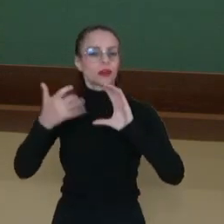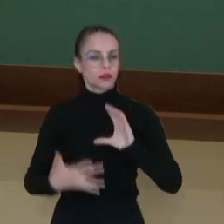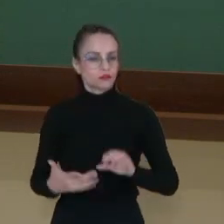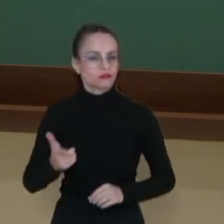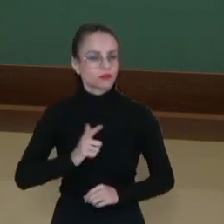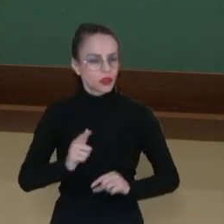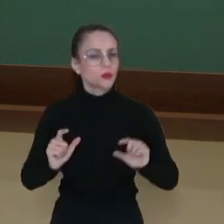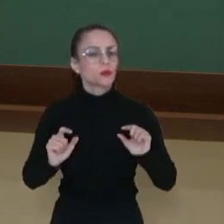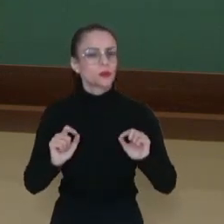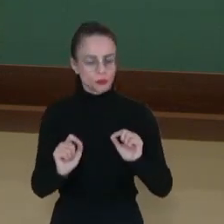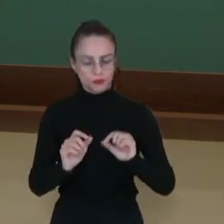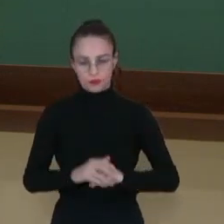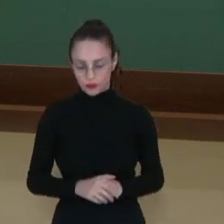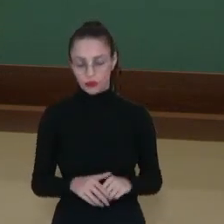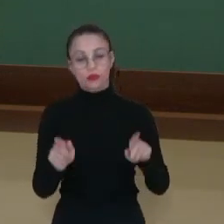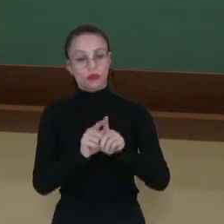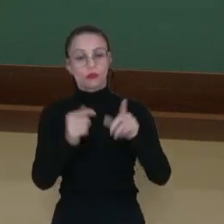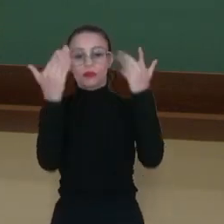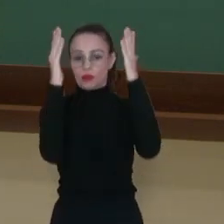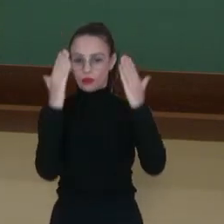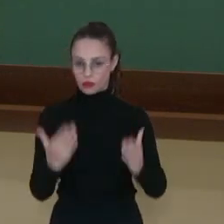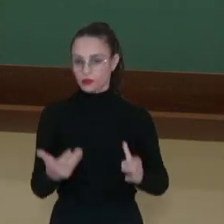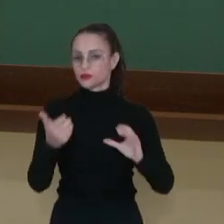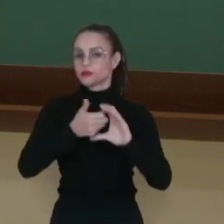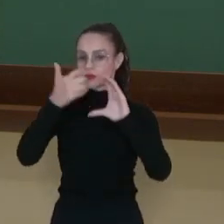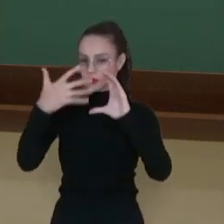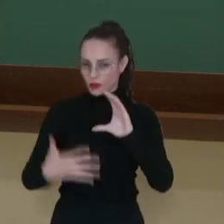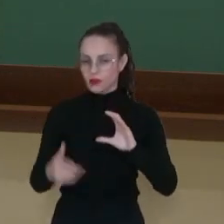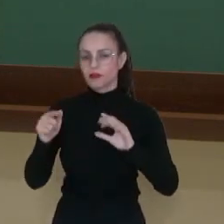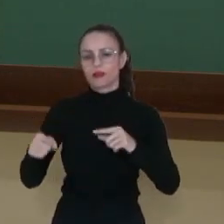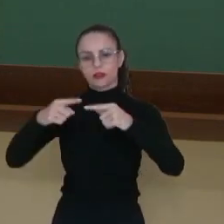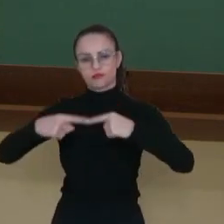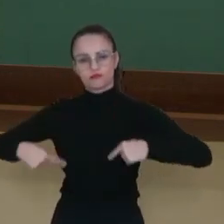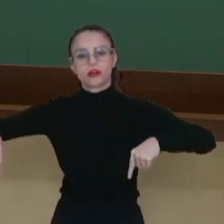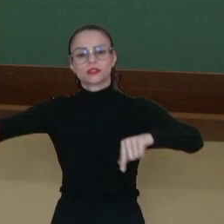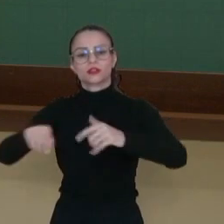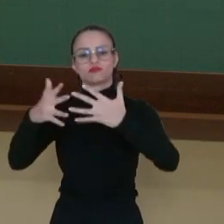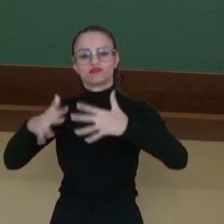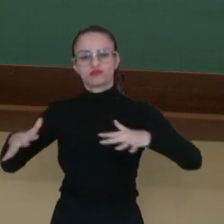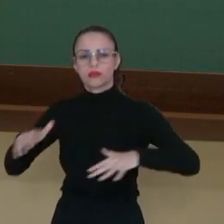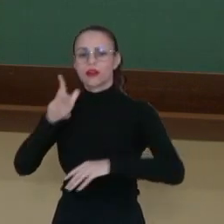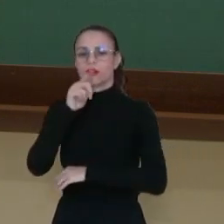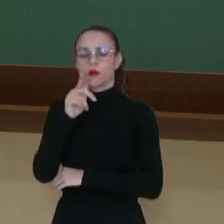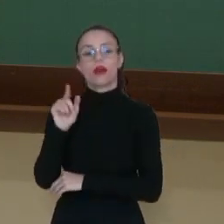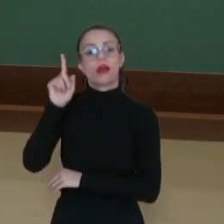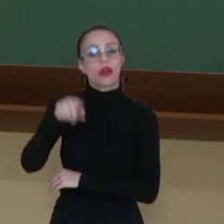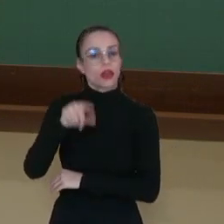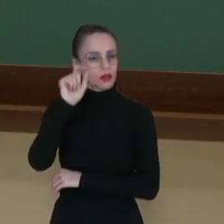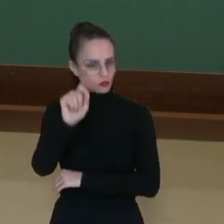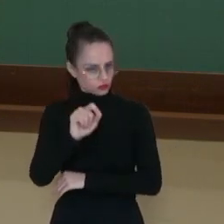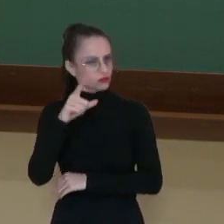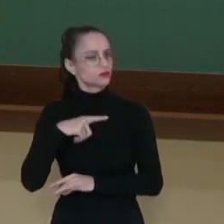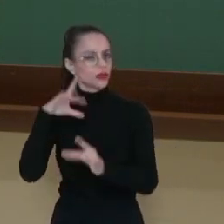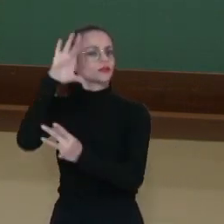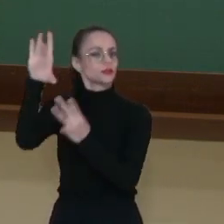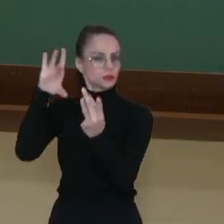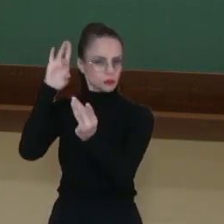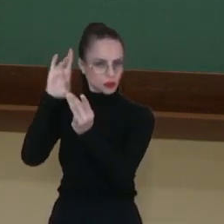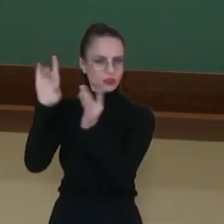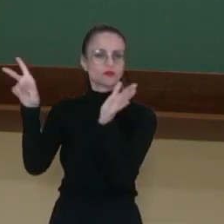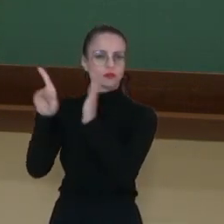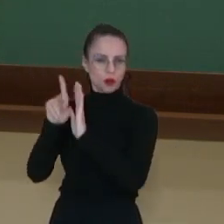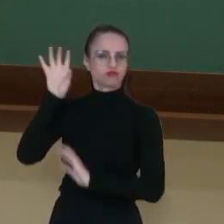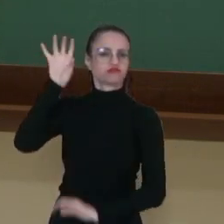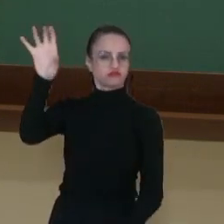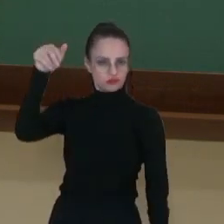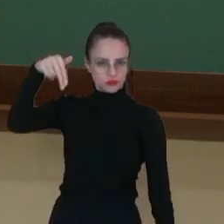têm, e analisar as características dessas bacias hidrográficas do Nordeste, que tem alguns fatores bem específicos dessa